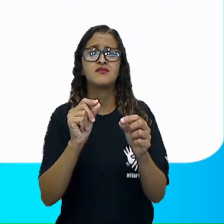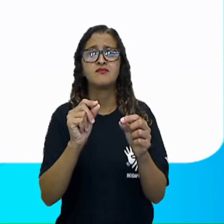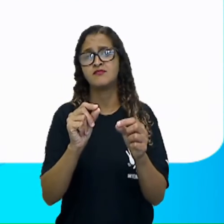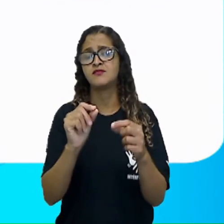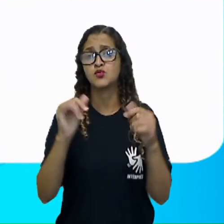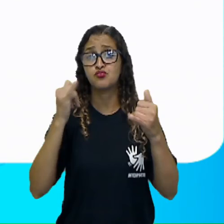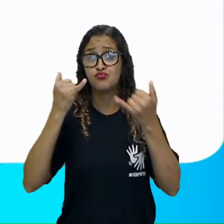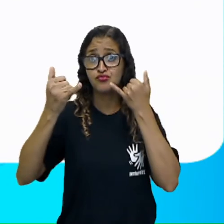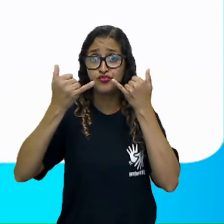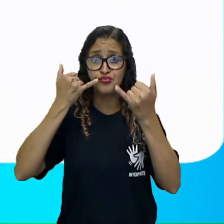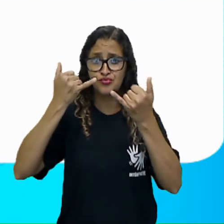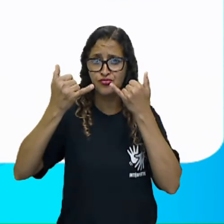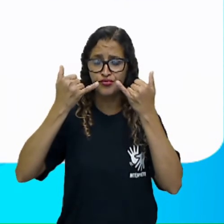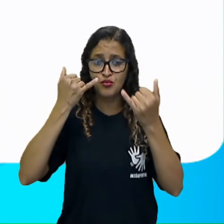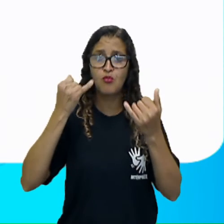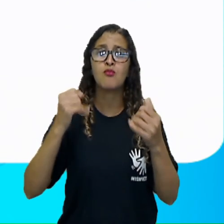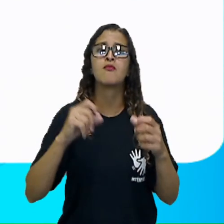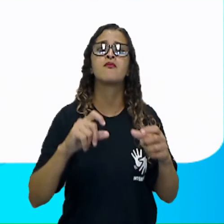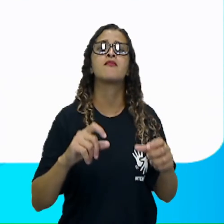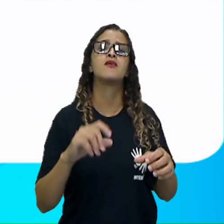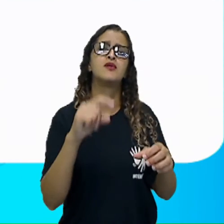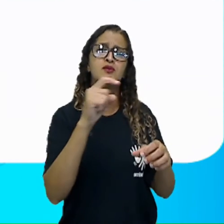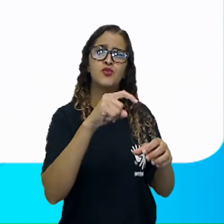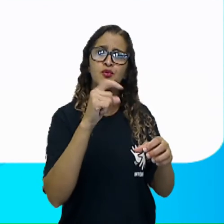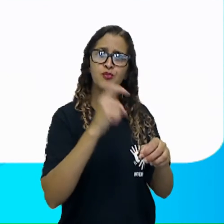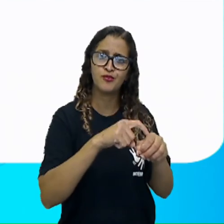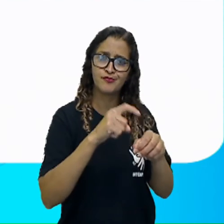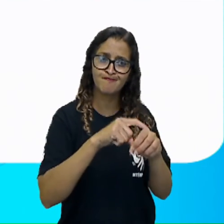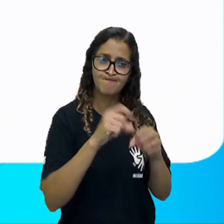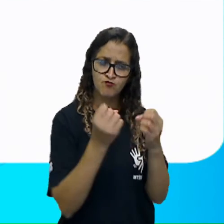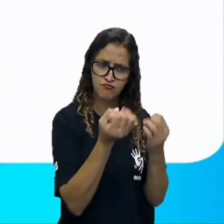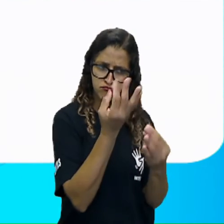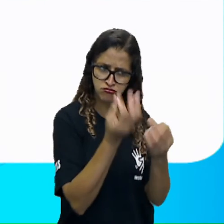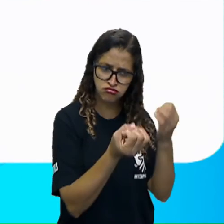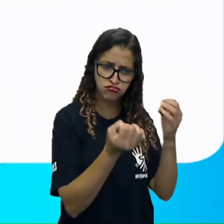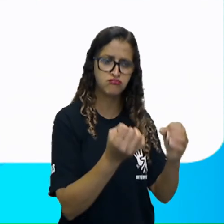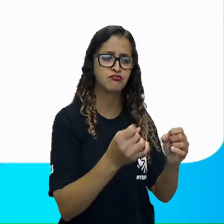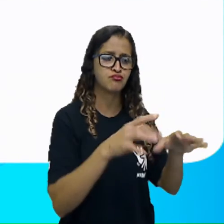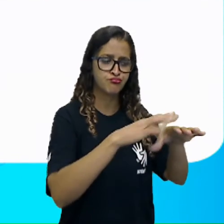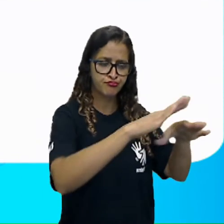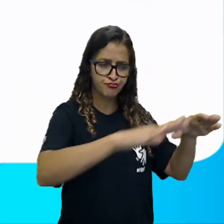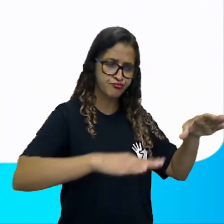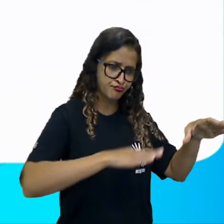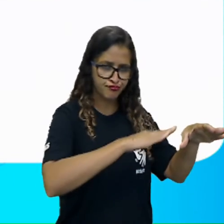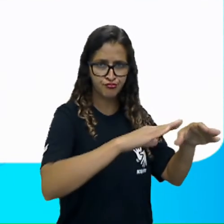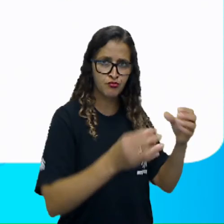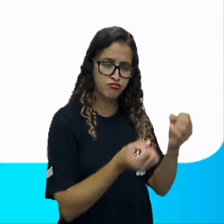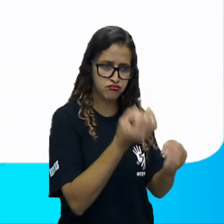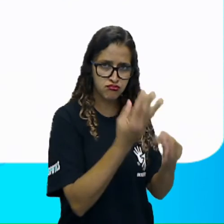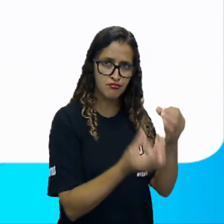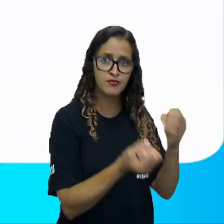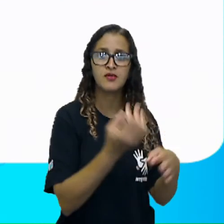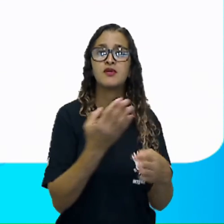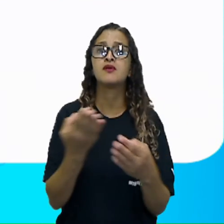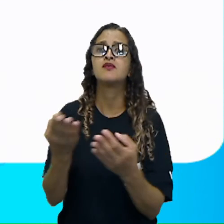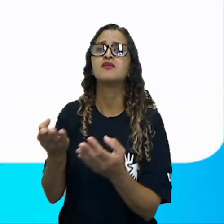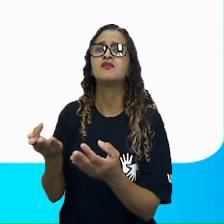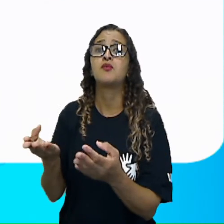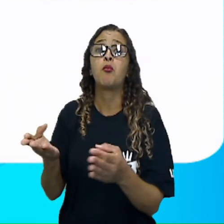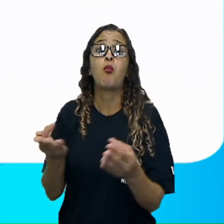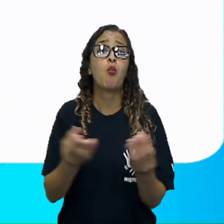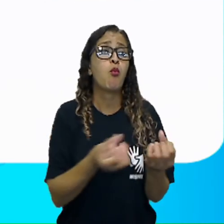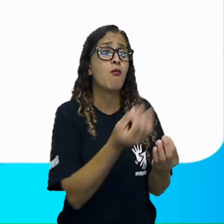Quando ocorreu o incêndio, a primeira informação. E no segundo parágrafo, por que o fogo